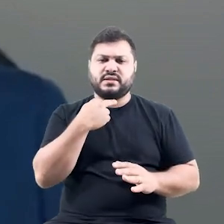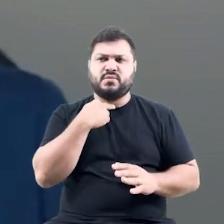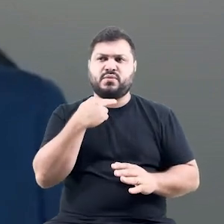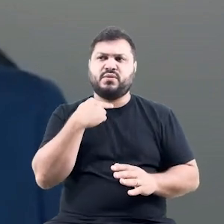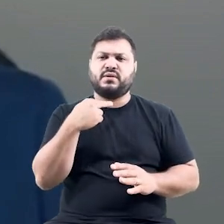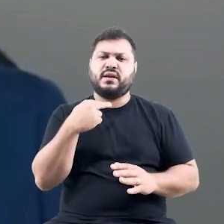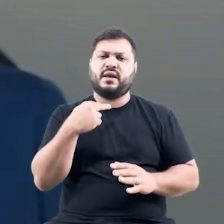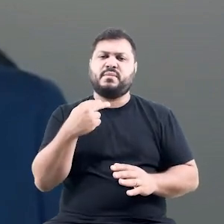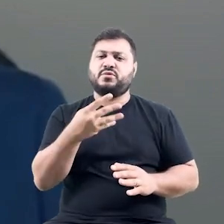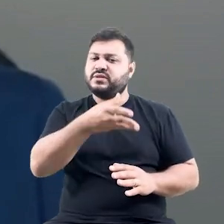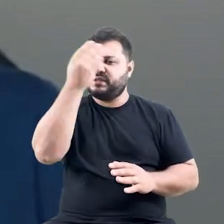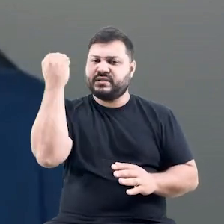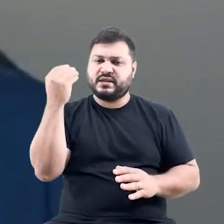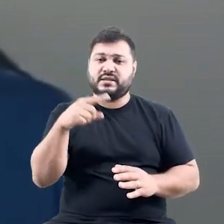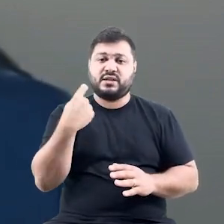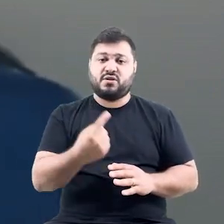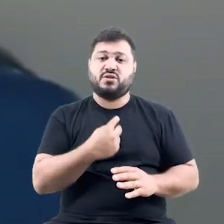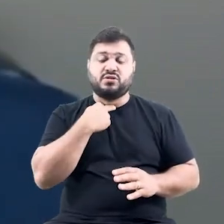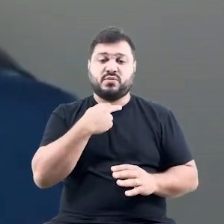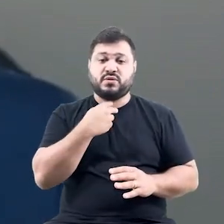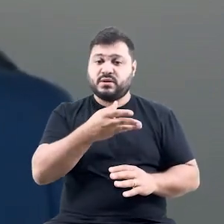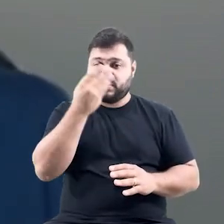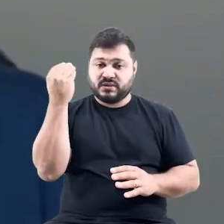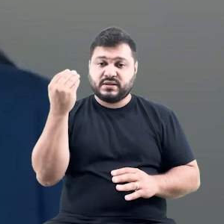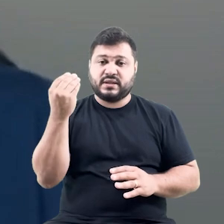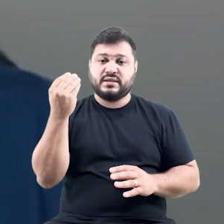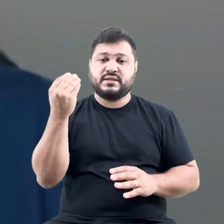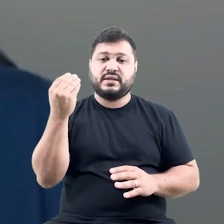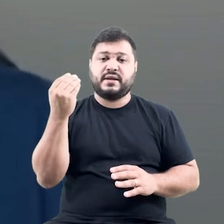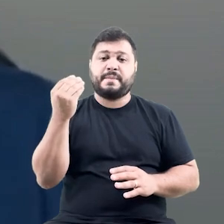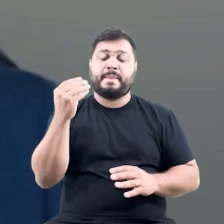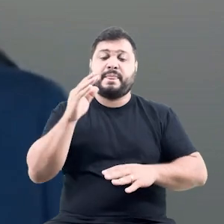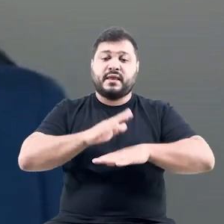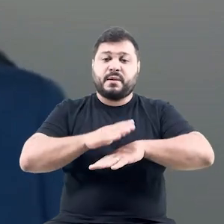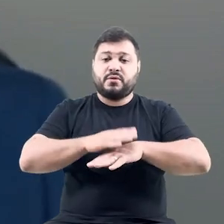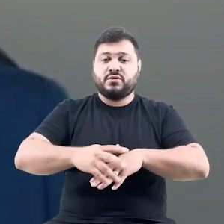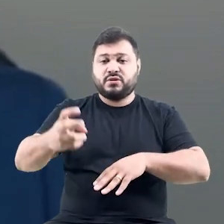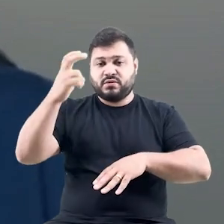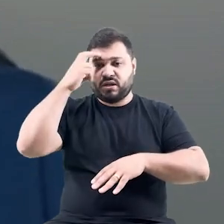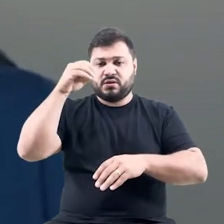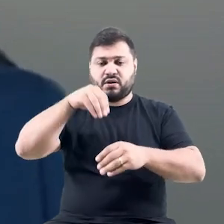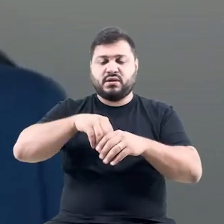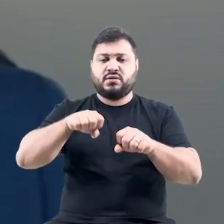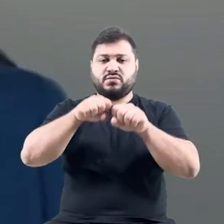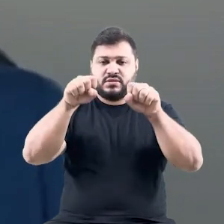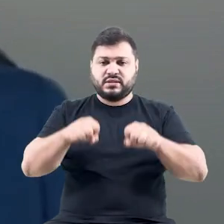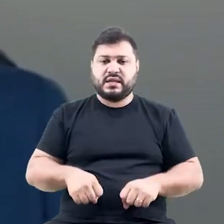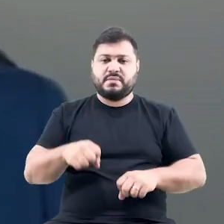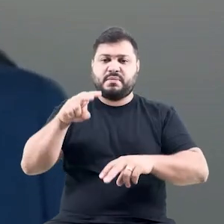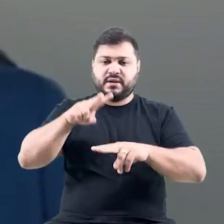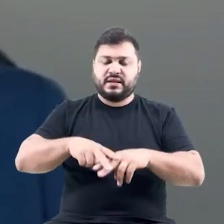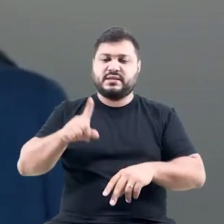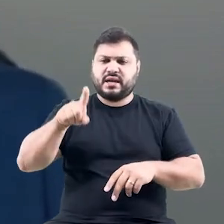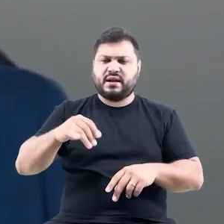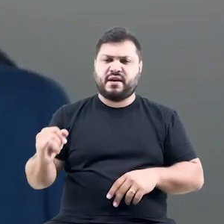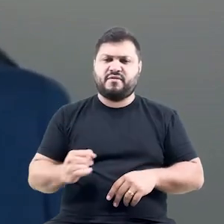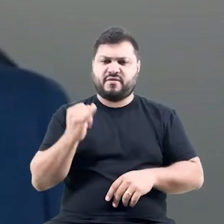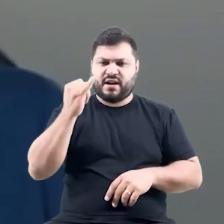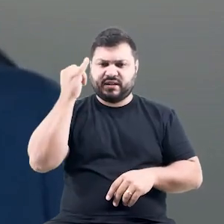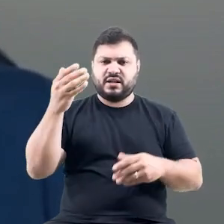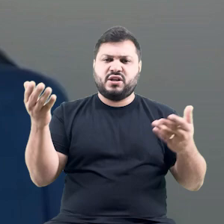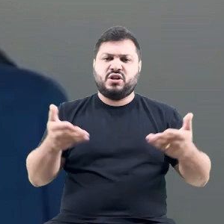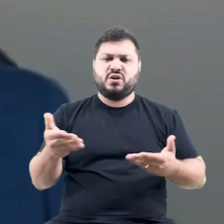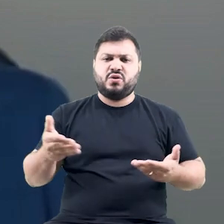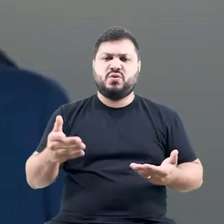podemos esquecer, no entanto, que a produção intelectual dentro do sistema penitenciário é